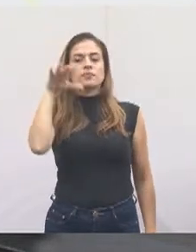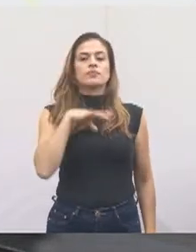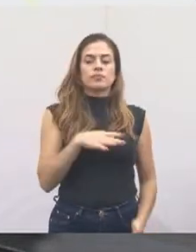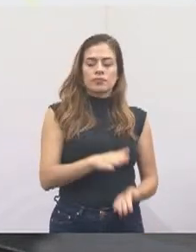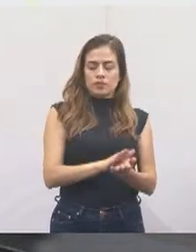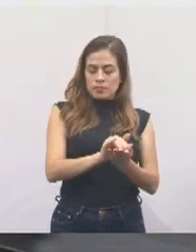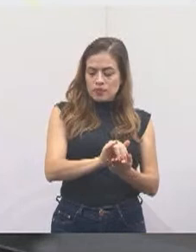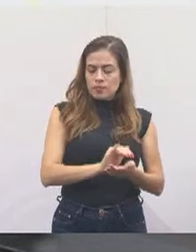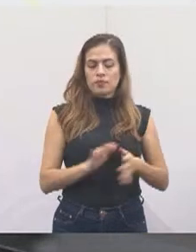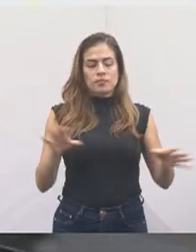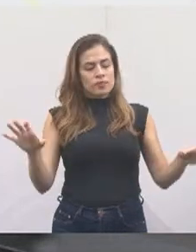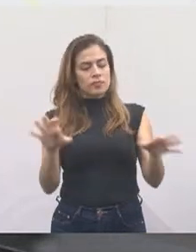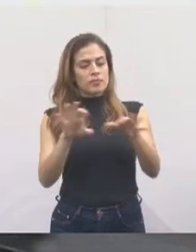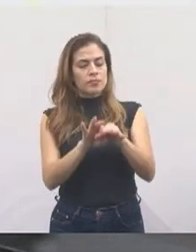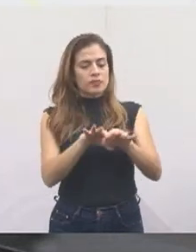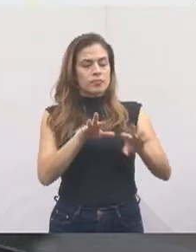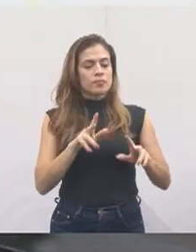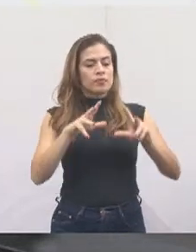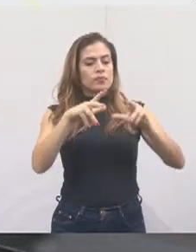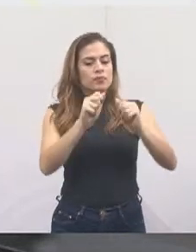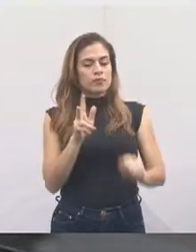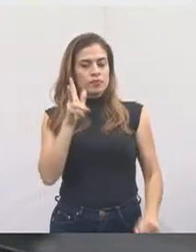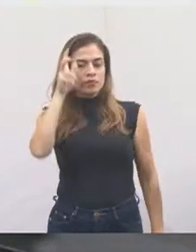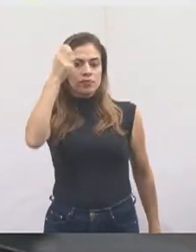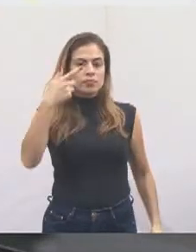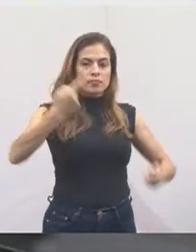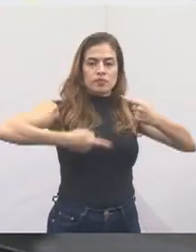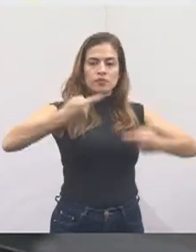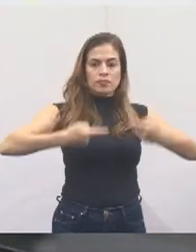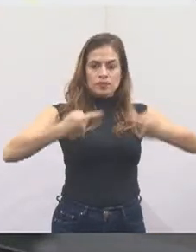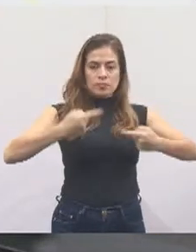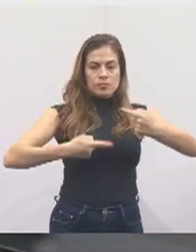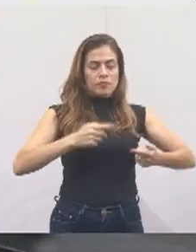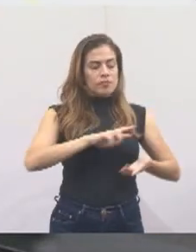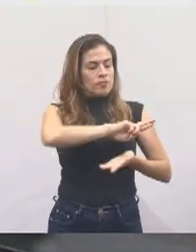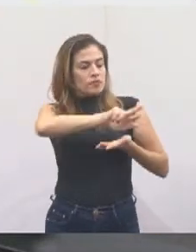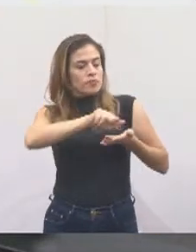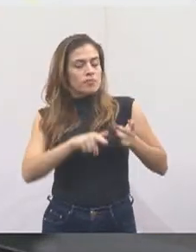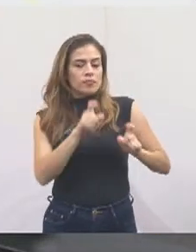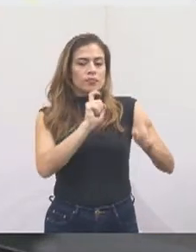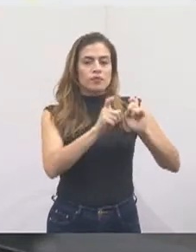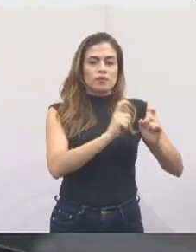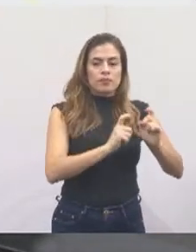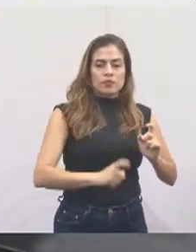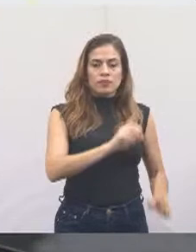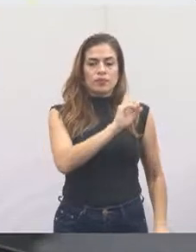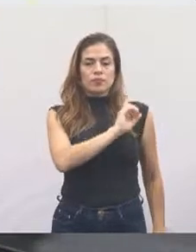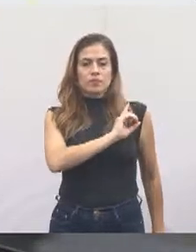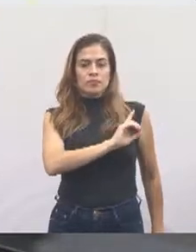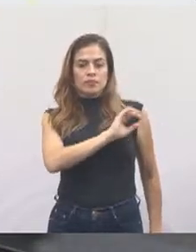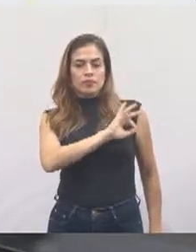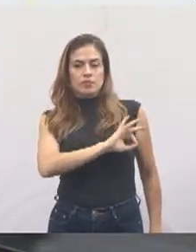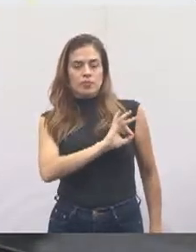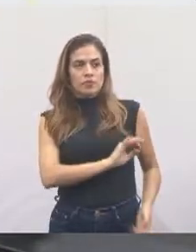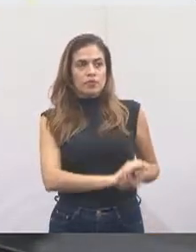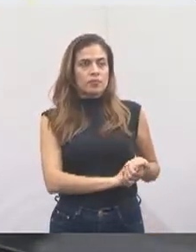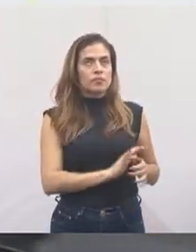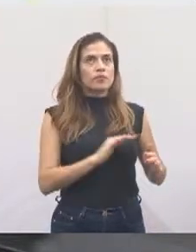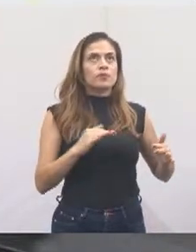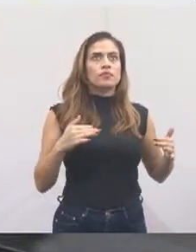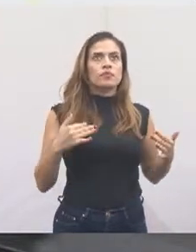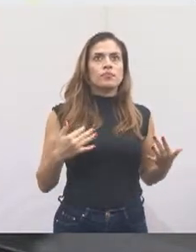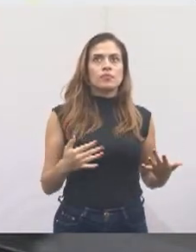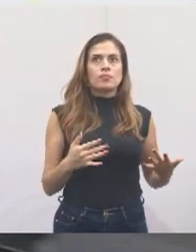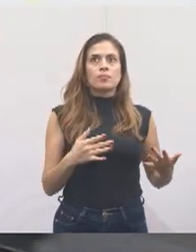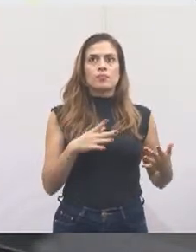em outras forças políticas do Estado efetuando diversas reuniões com o delegado e da Seccional de Jacareí